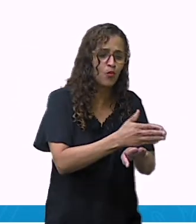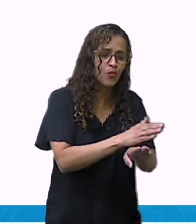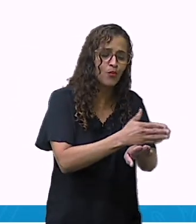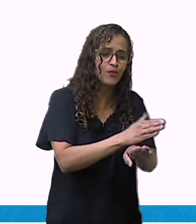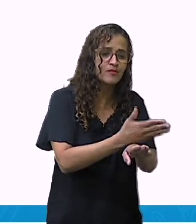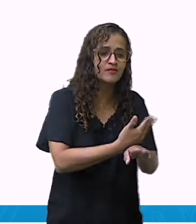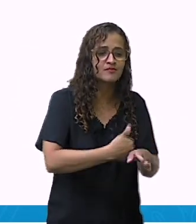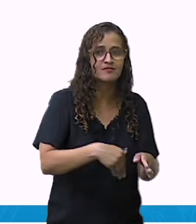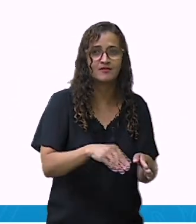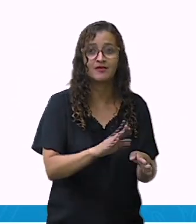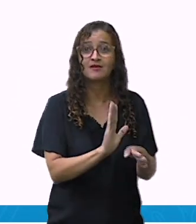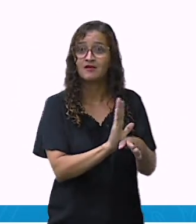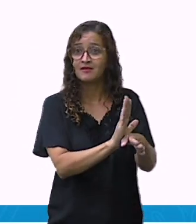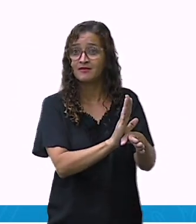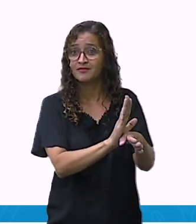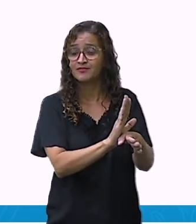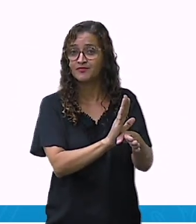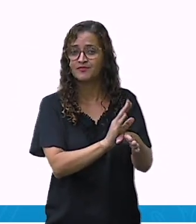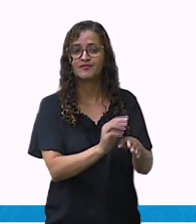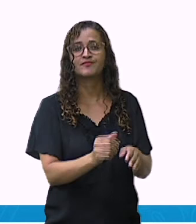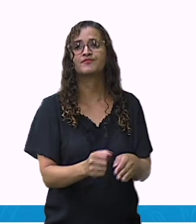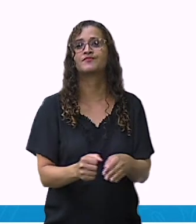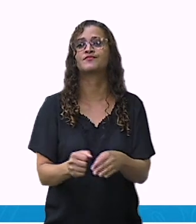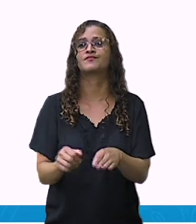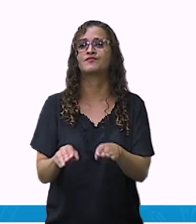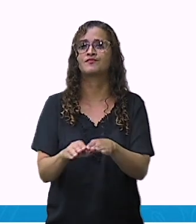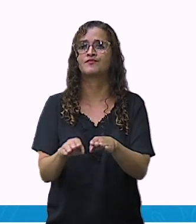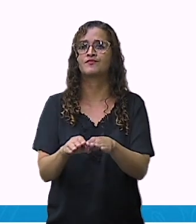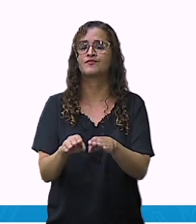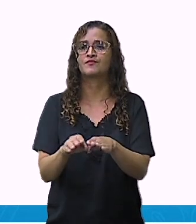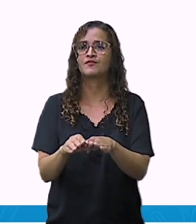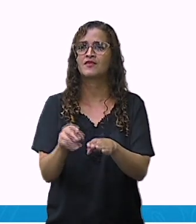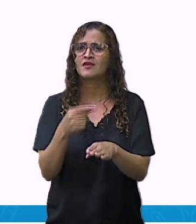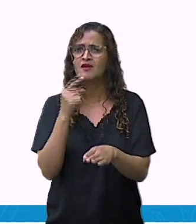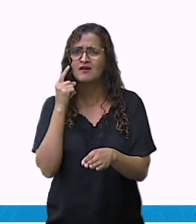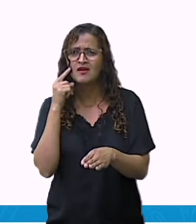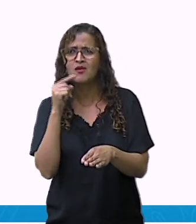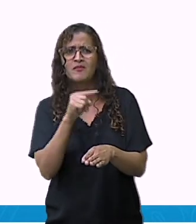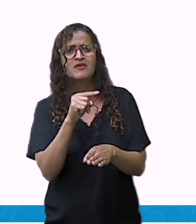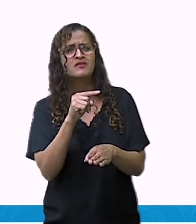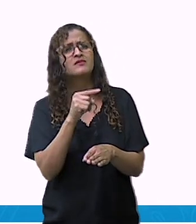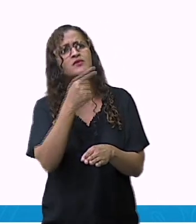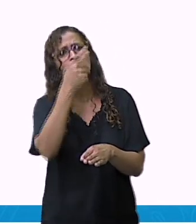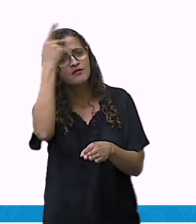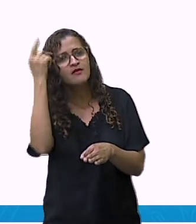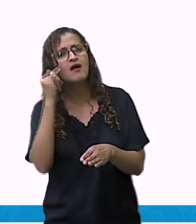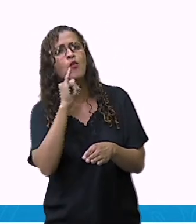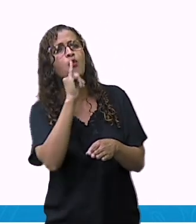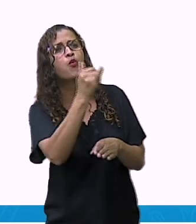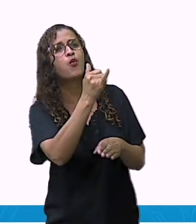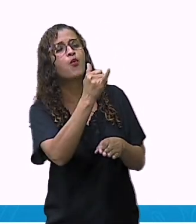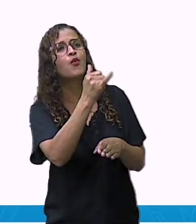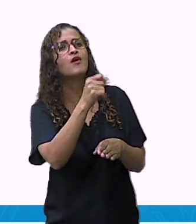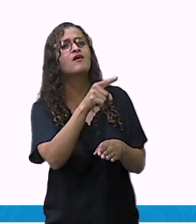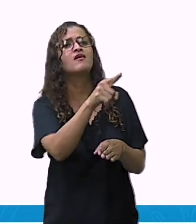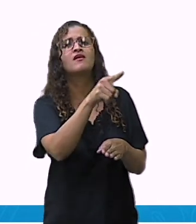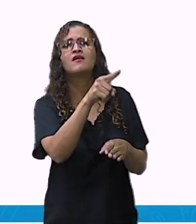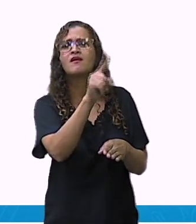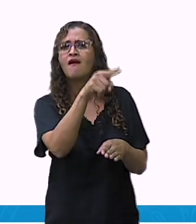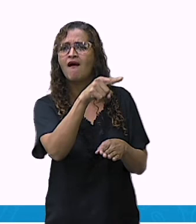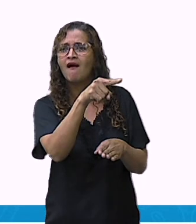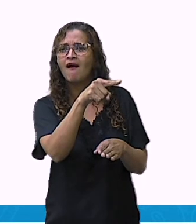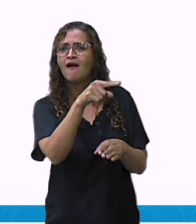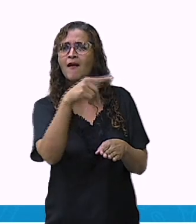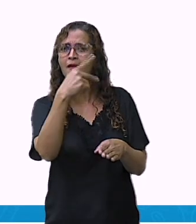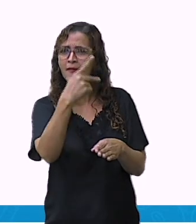em construção de casas. Então a gente fala assim, fulano é peão. Então ele trabalha como um ajudante da